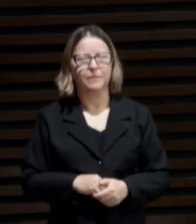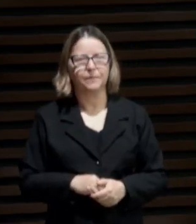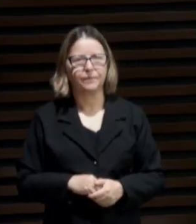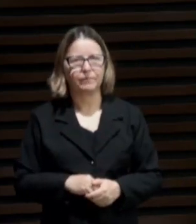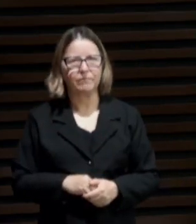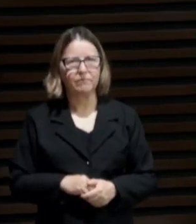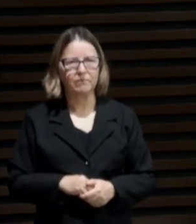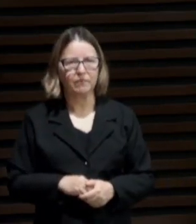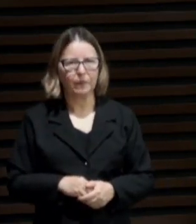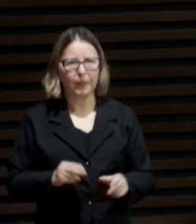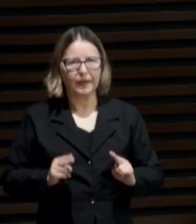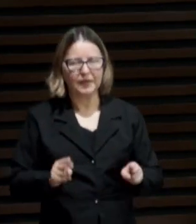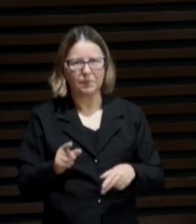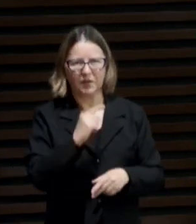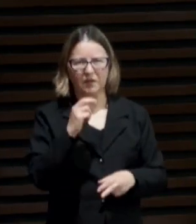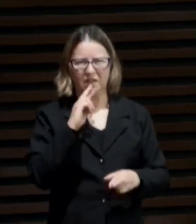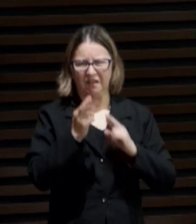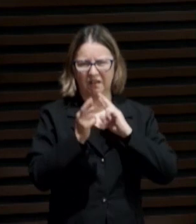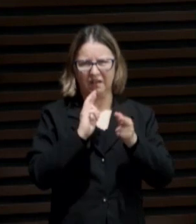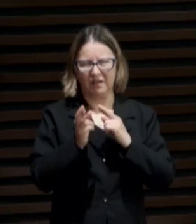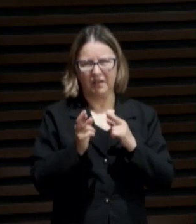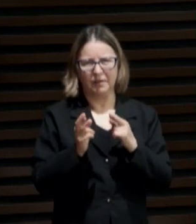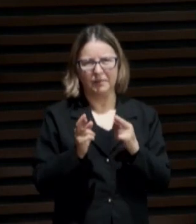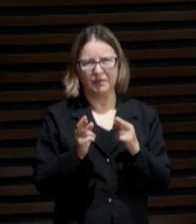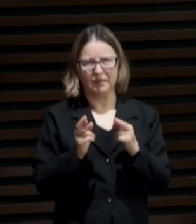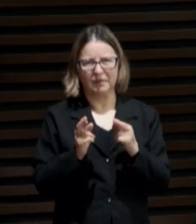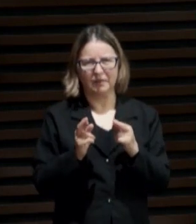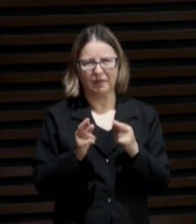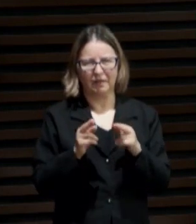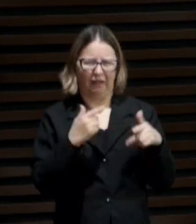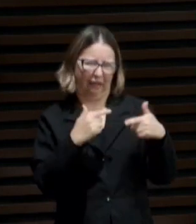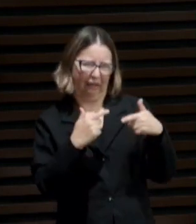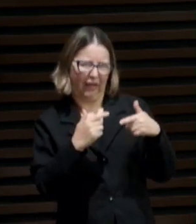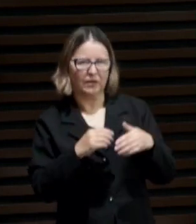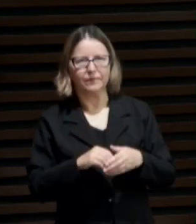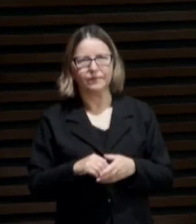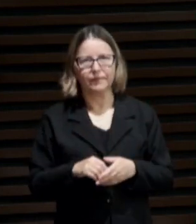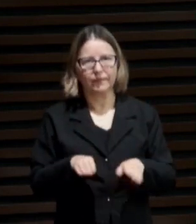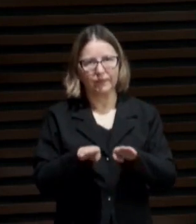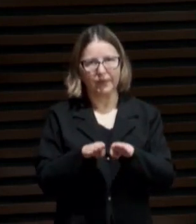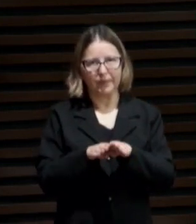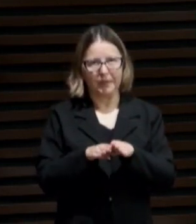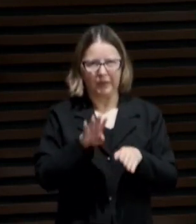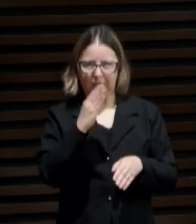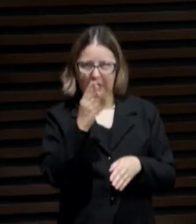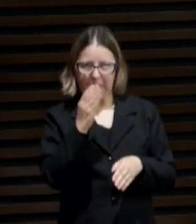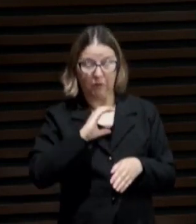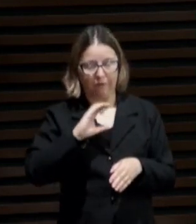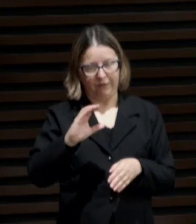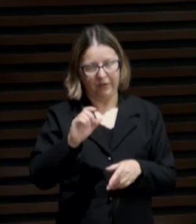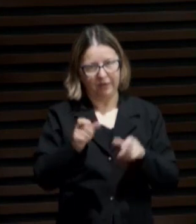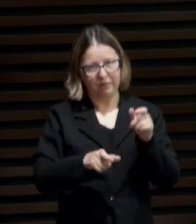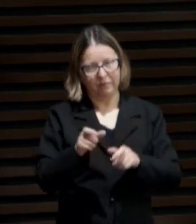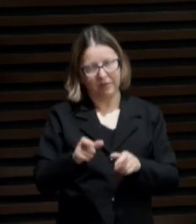Frequentemente somos rixosos e temos cedido ao escárnio. Também temos traído a confiança dos outros por